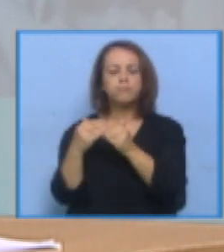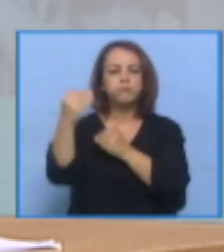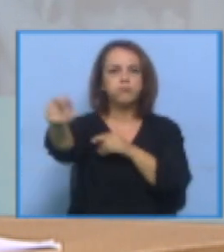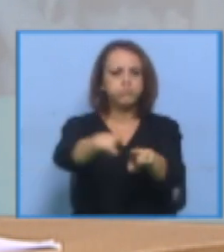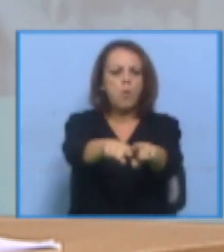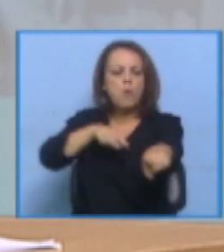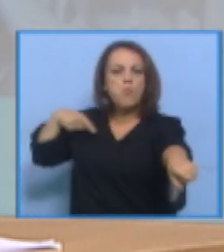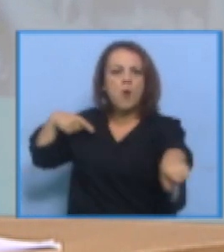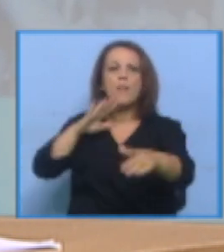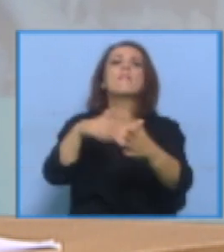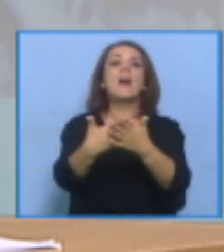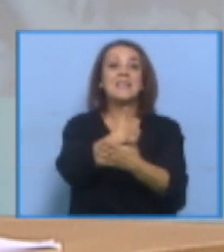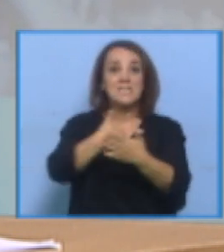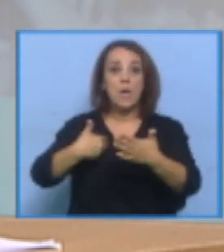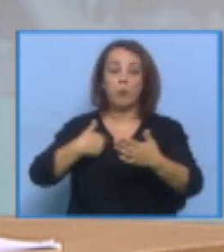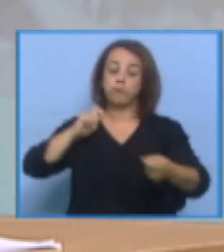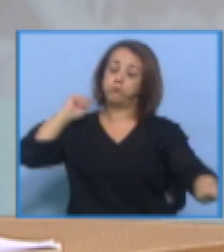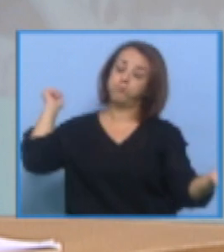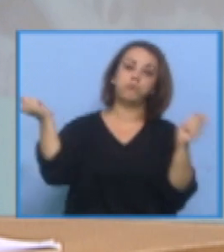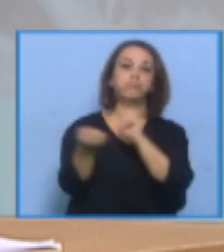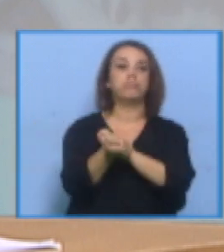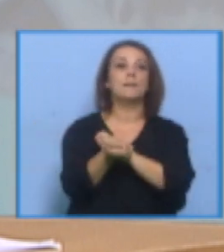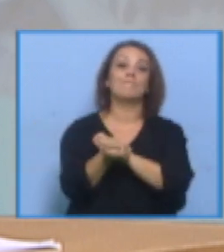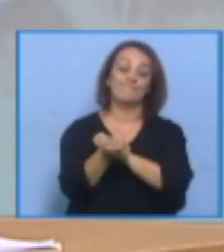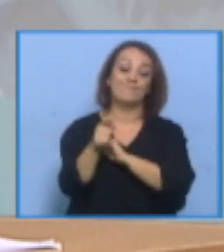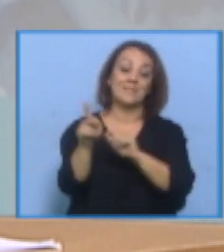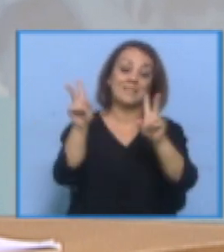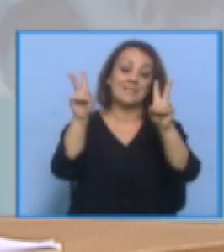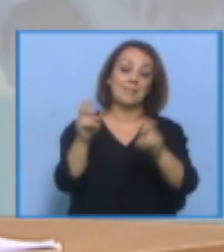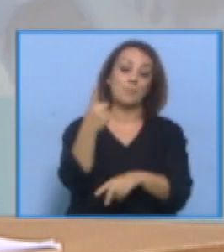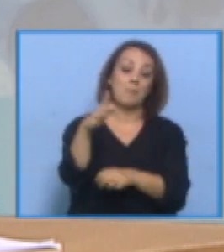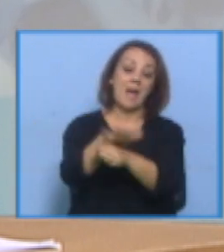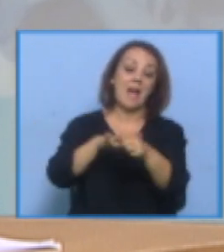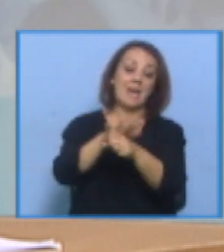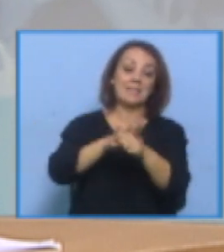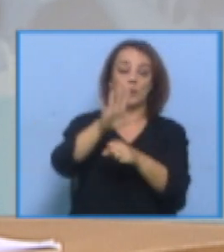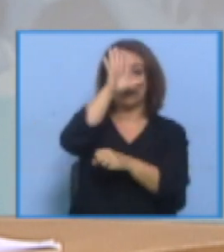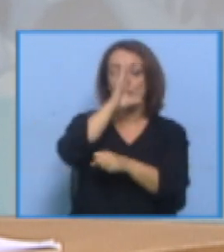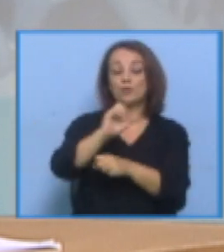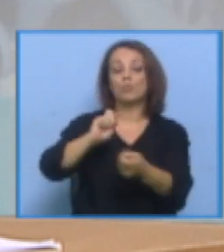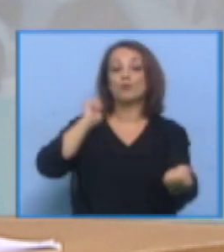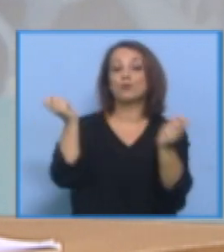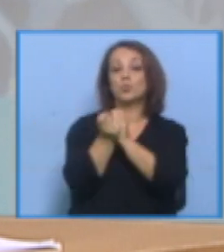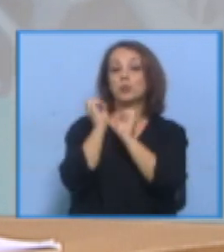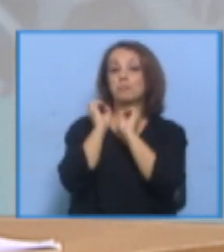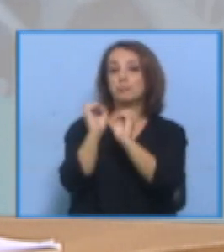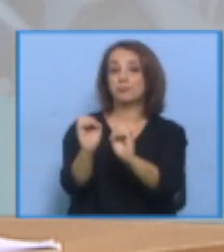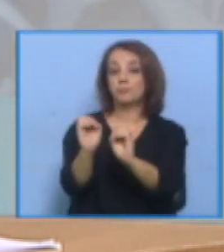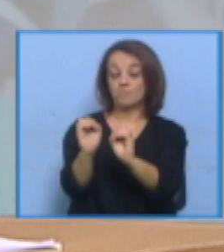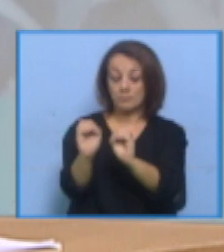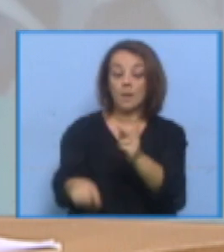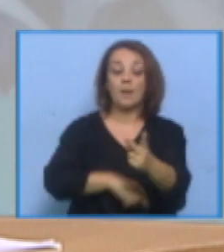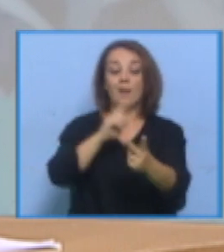saúde completamente diferente. Ora, por acaso, a saúde foi um daqueles ministérios em que não houve mudança rigorosamente nenhuma. E uma